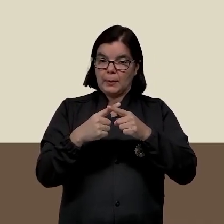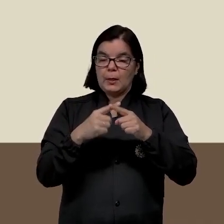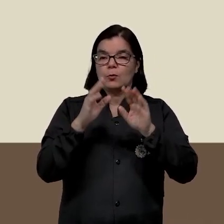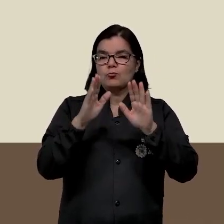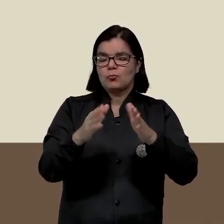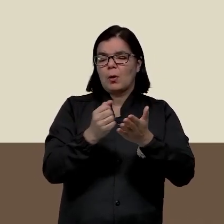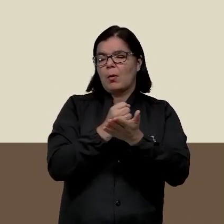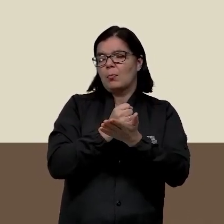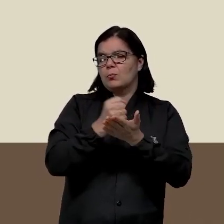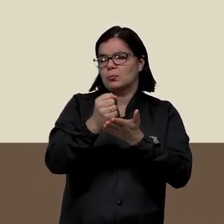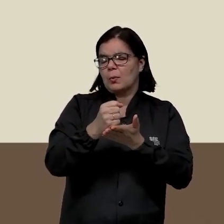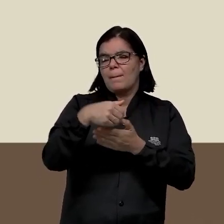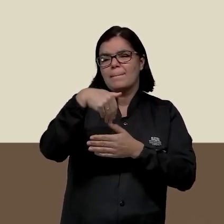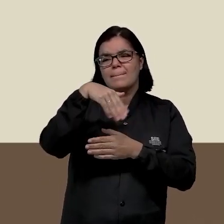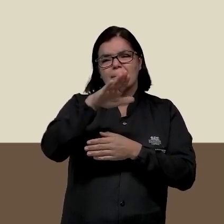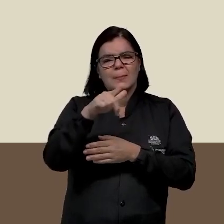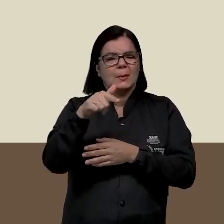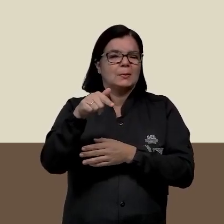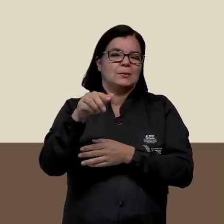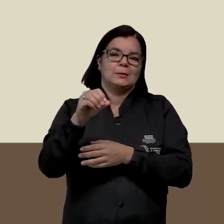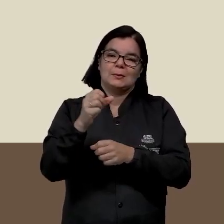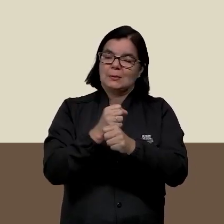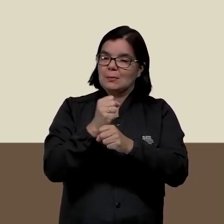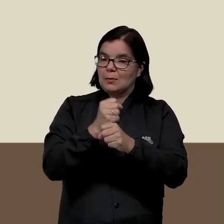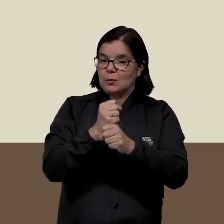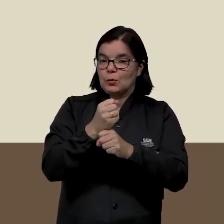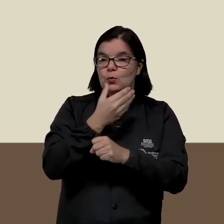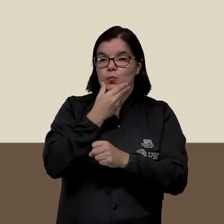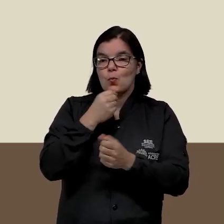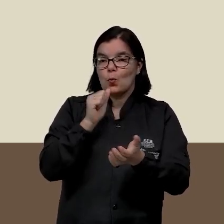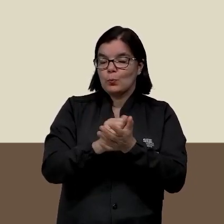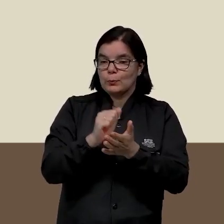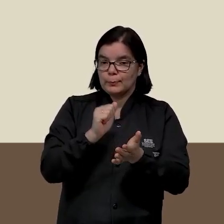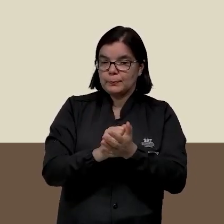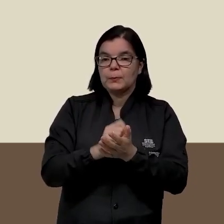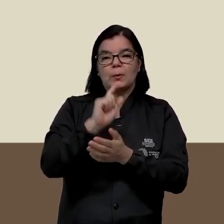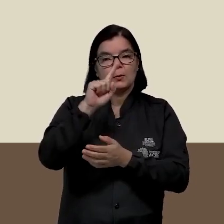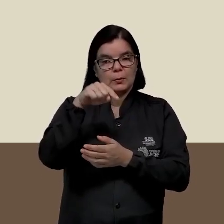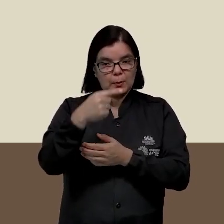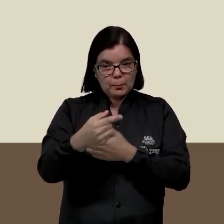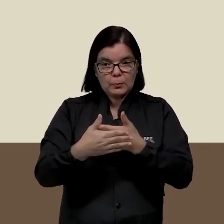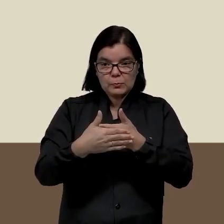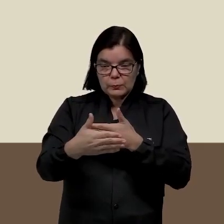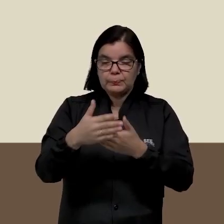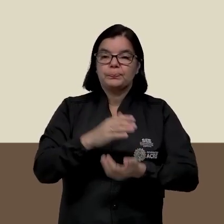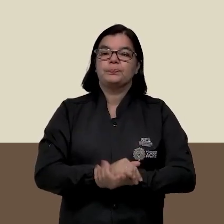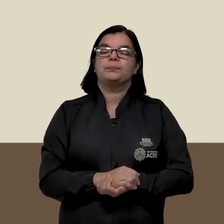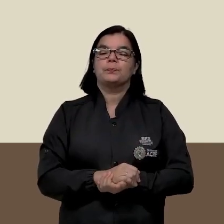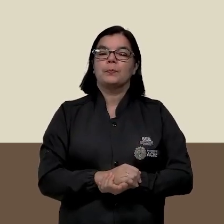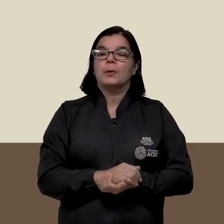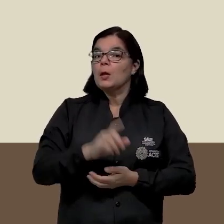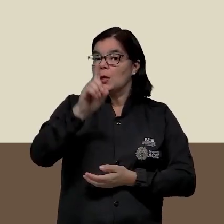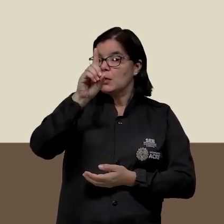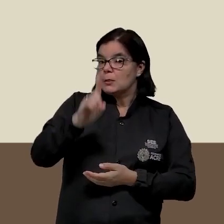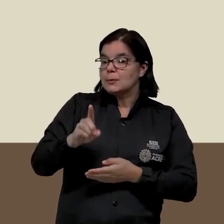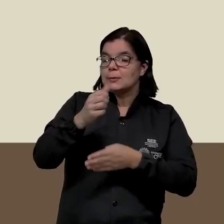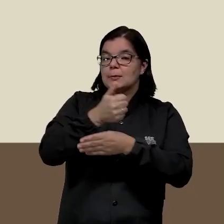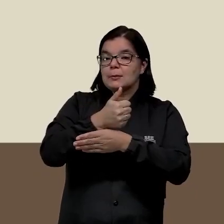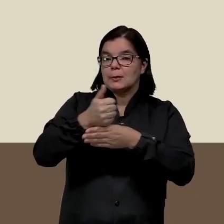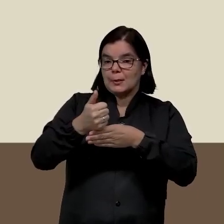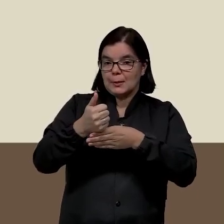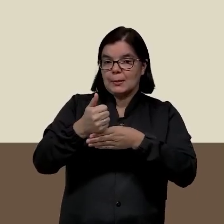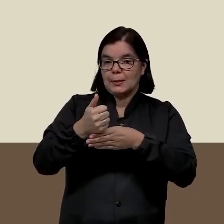já se passaram mais de 70 anos do falecimento do autor. Vou falar sobre isso mais na frente com vocês. E os direitos morais